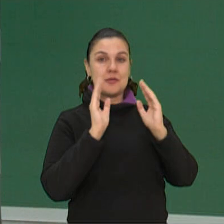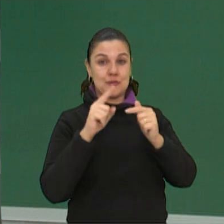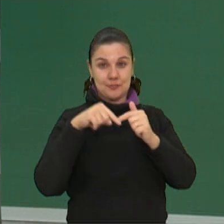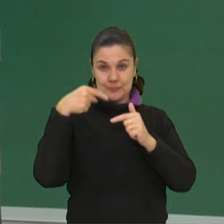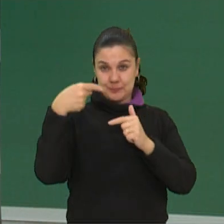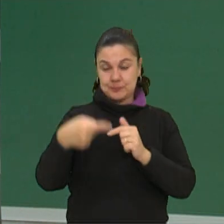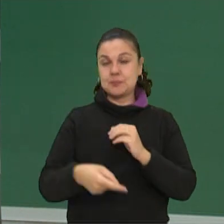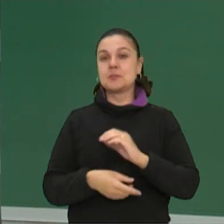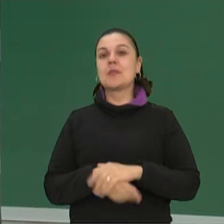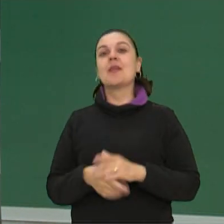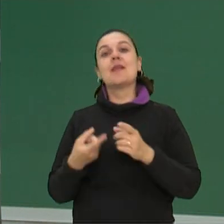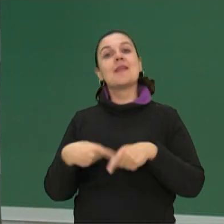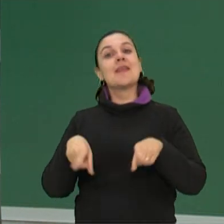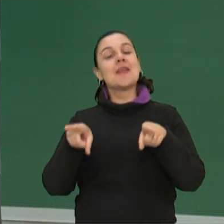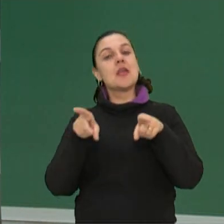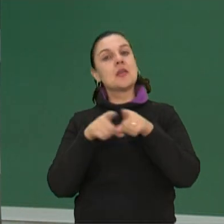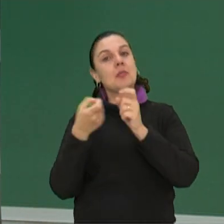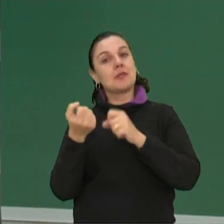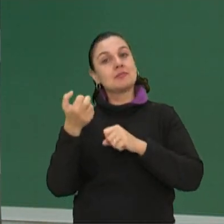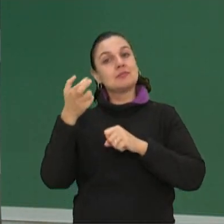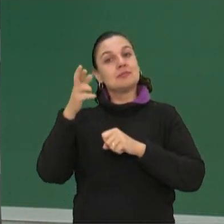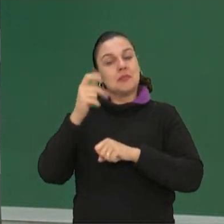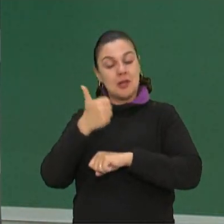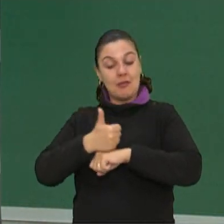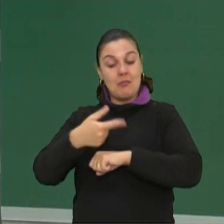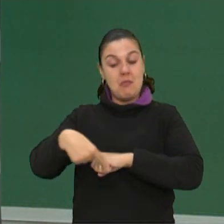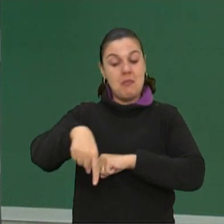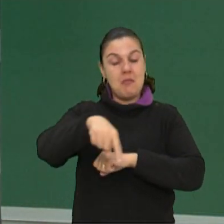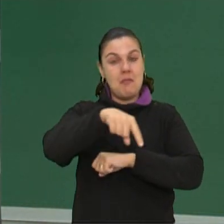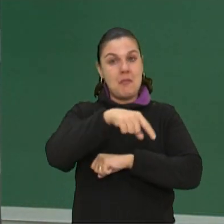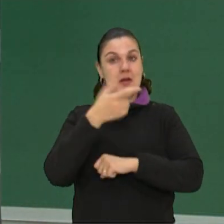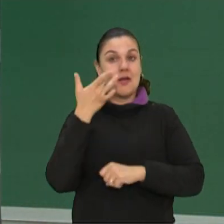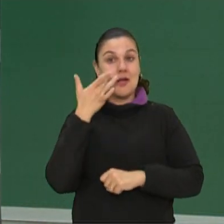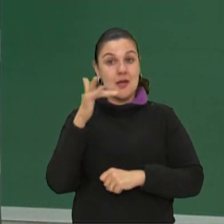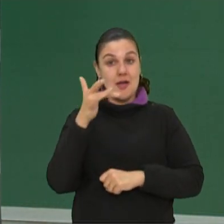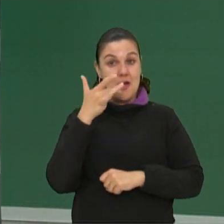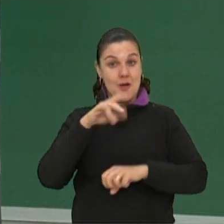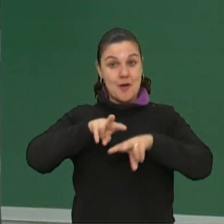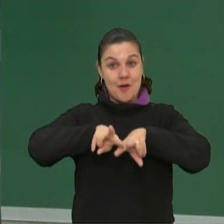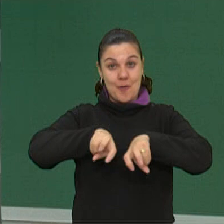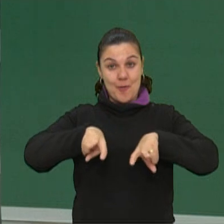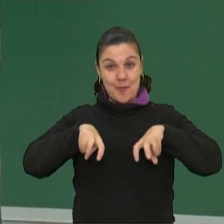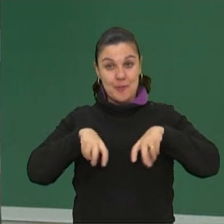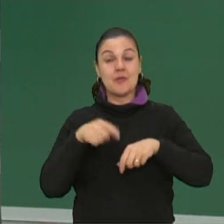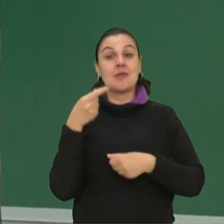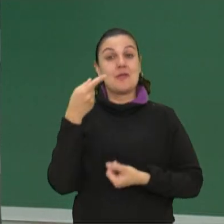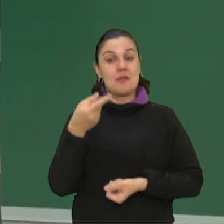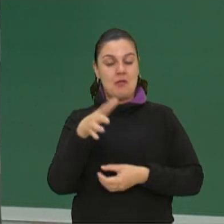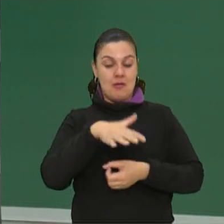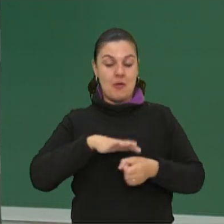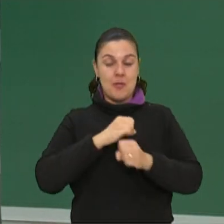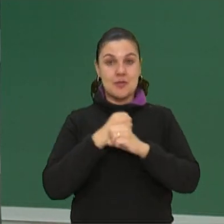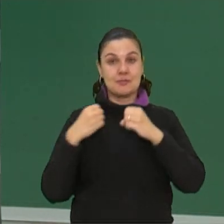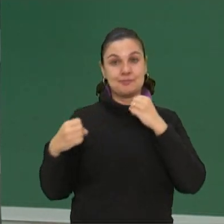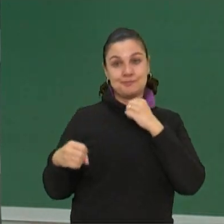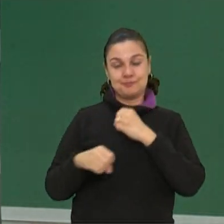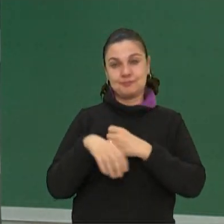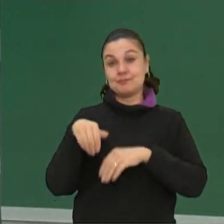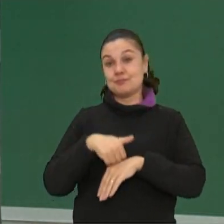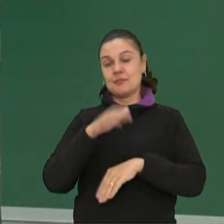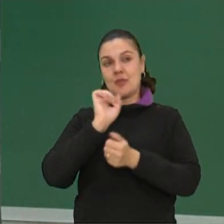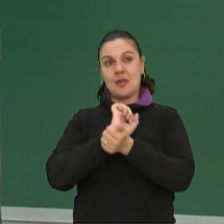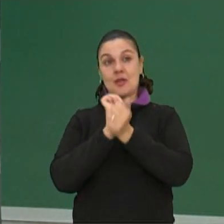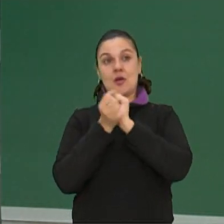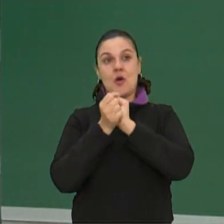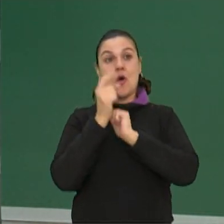aula, e pelos donos de minas de ouro. Então, você tem uma sociedade que era dominada pelos escravizados. Aliás,